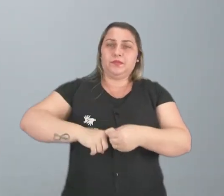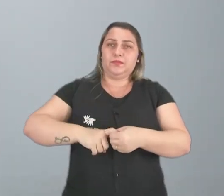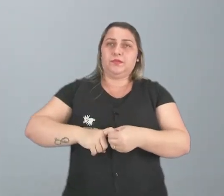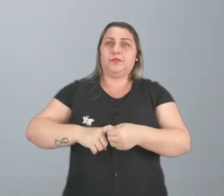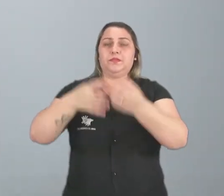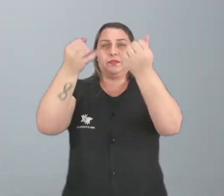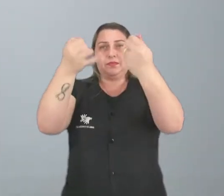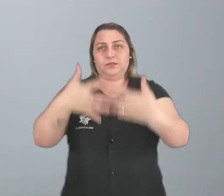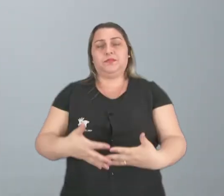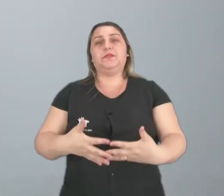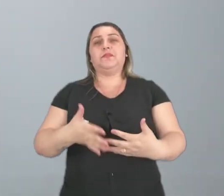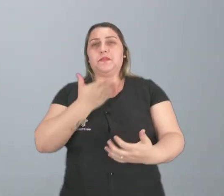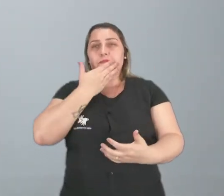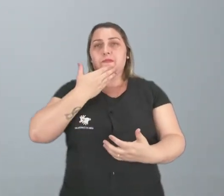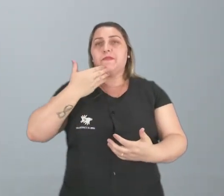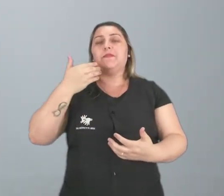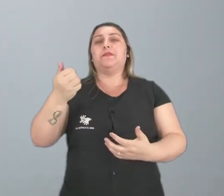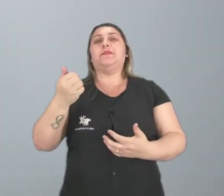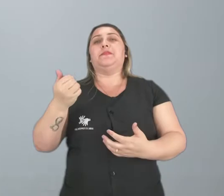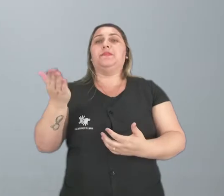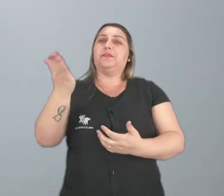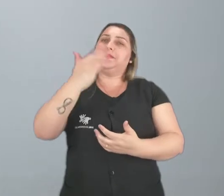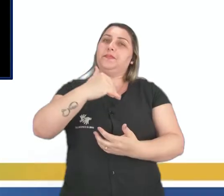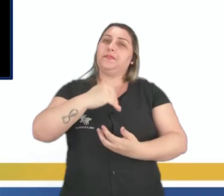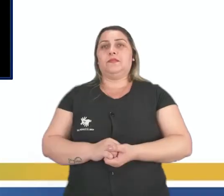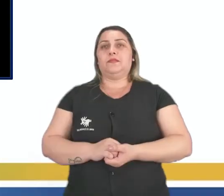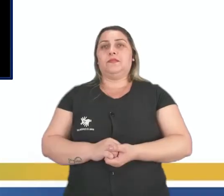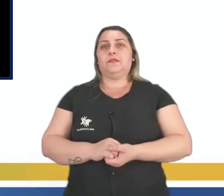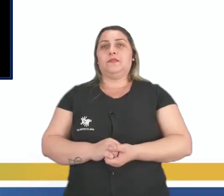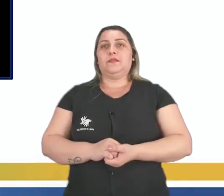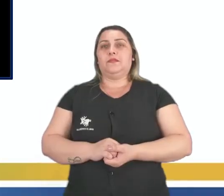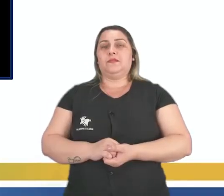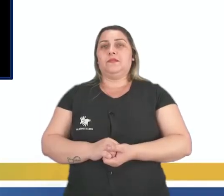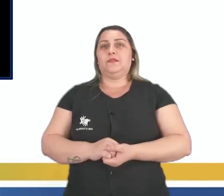para explicar melhor. Vamos lá!